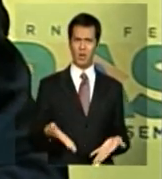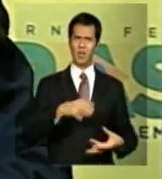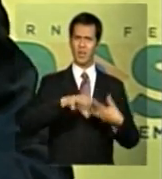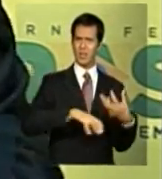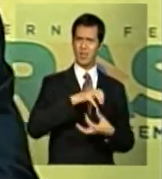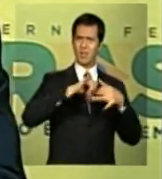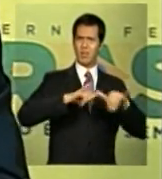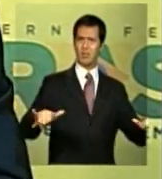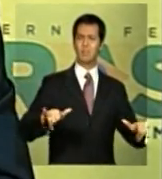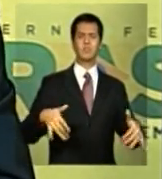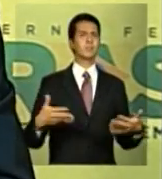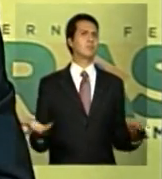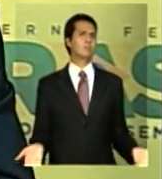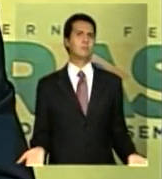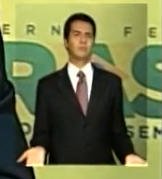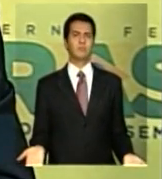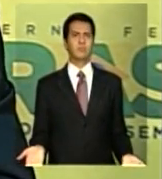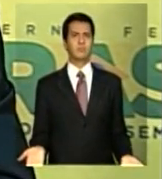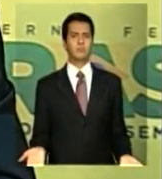condições,